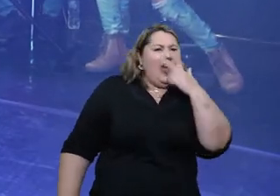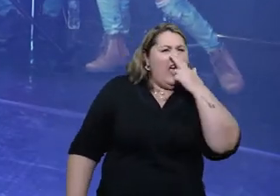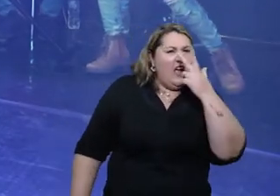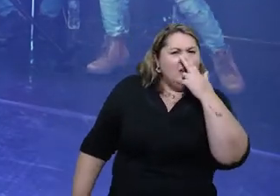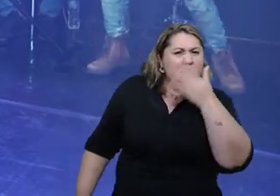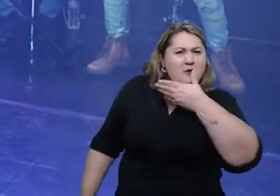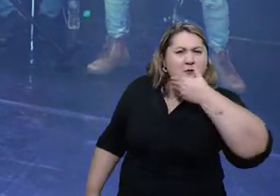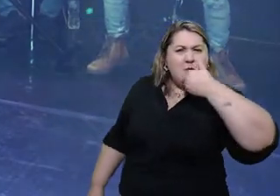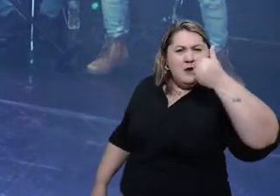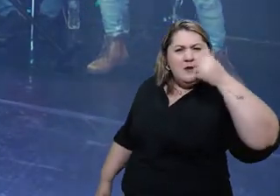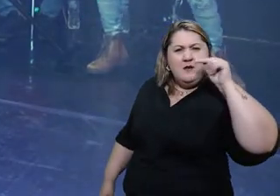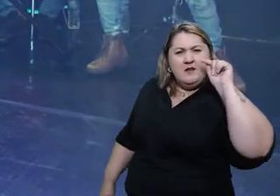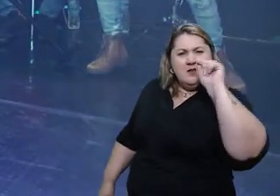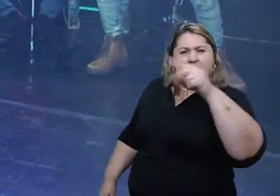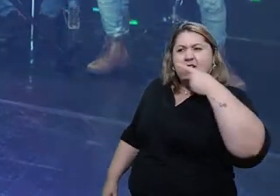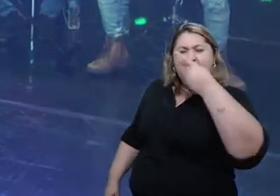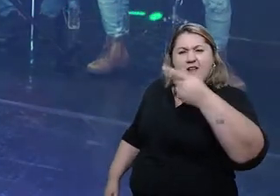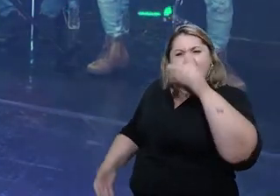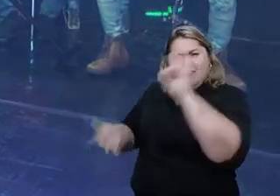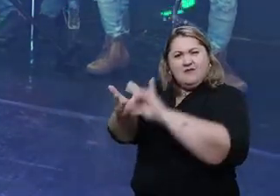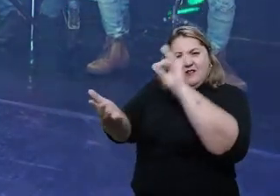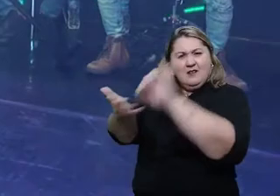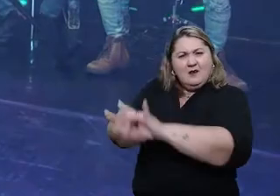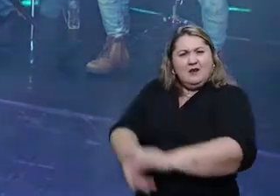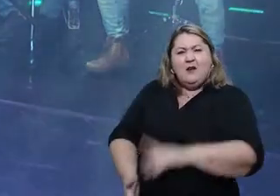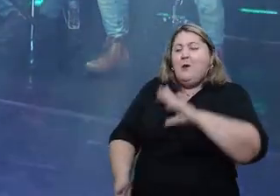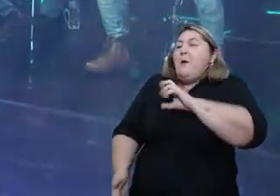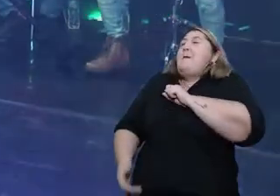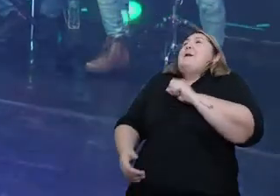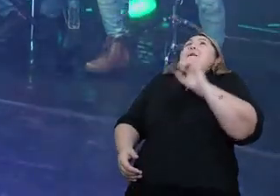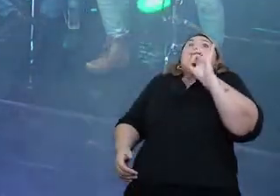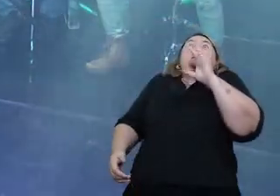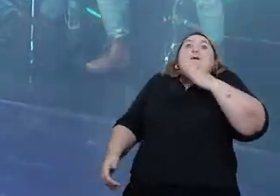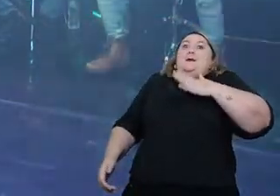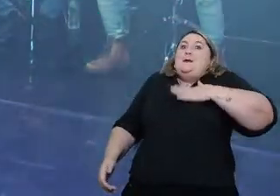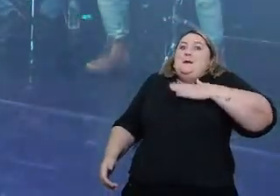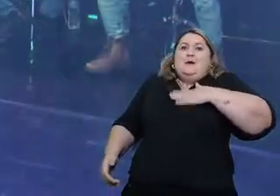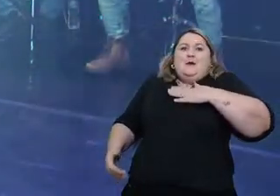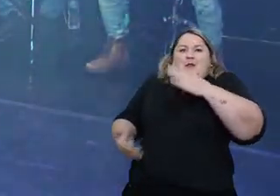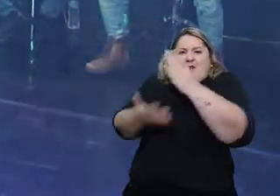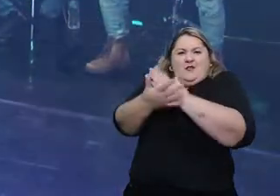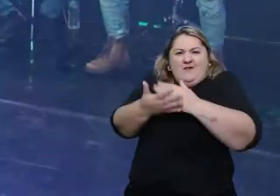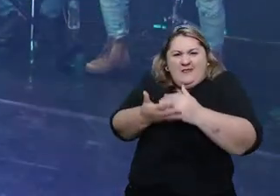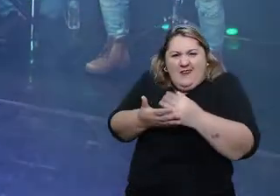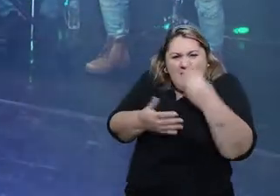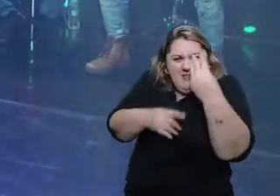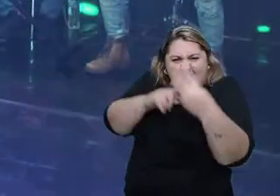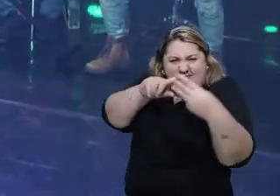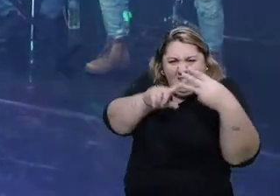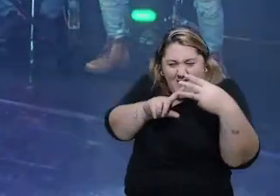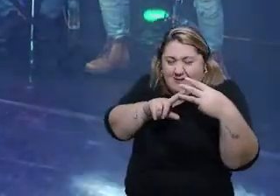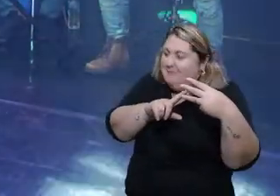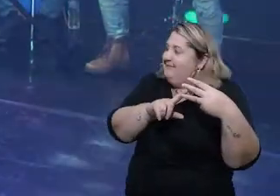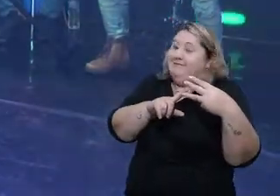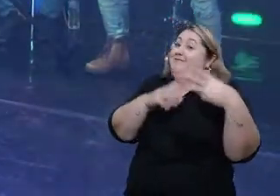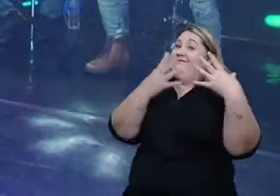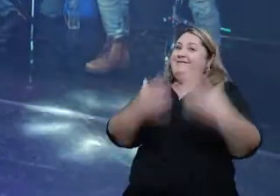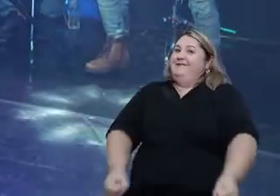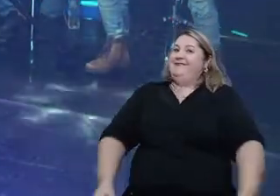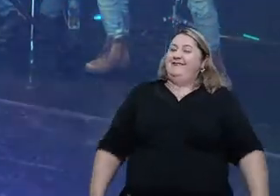Acho que é melhor você voltar pra ele de uma vez. Que esse amor é todo meu, eu não divido por